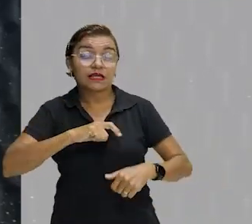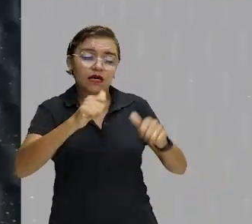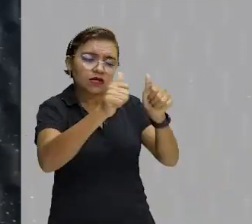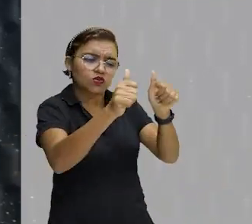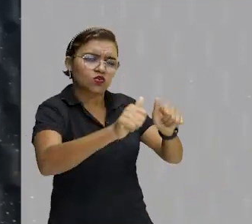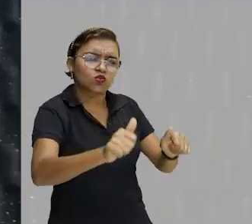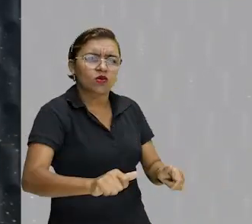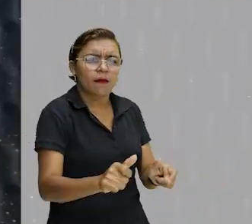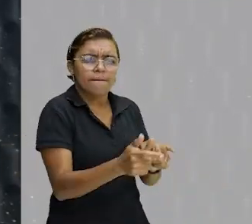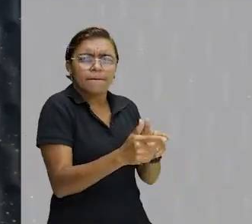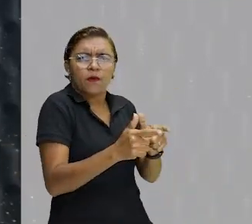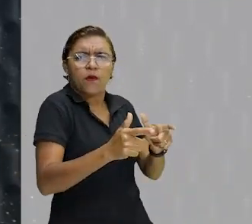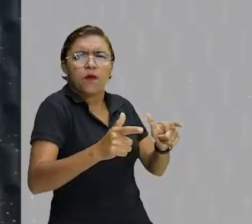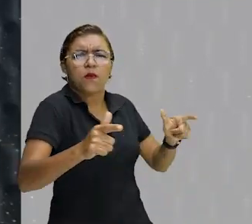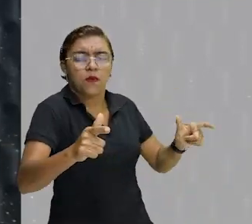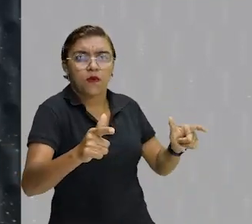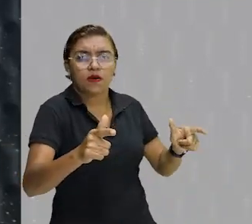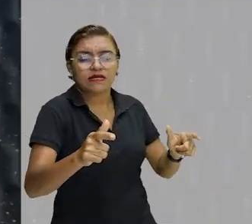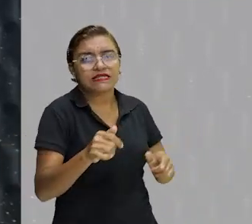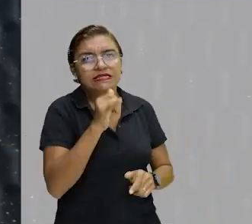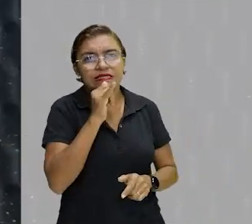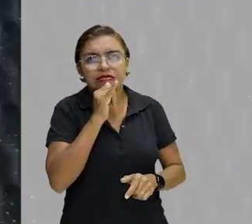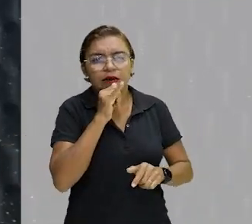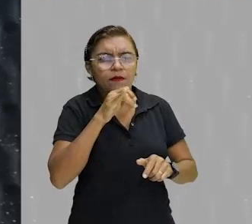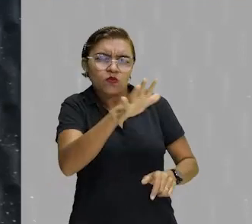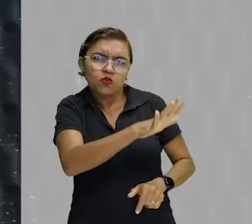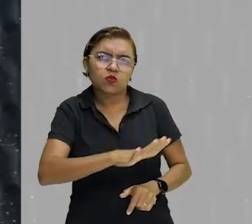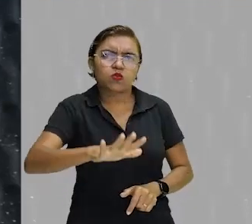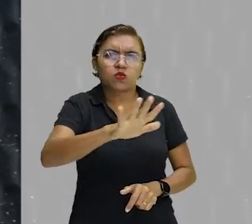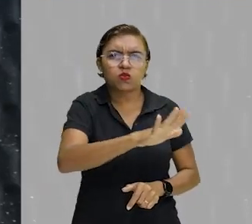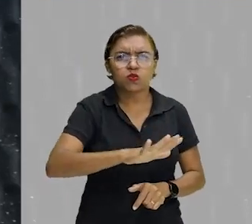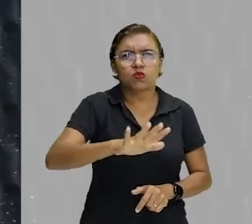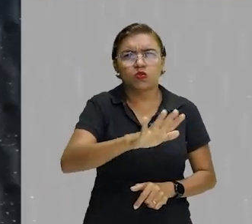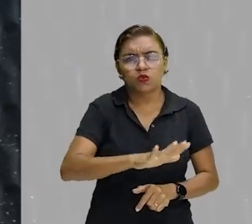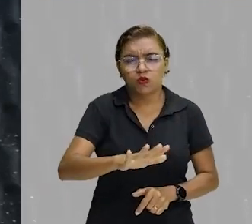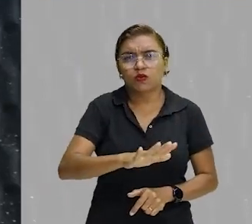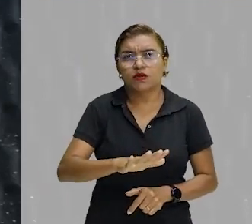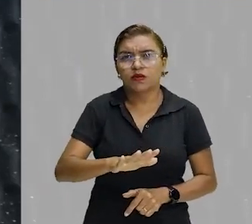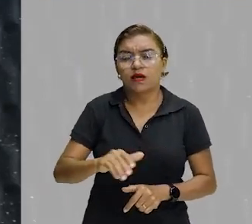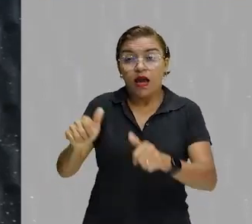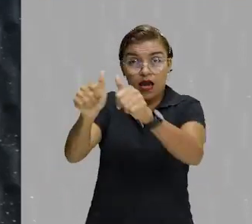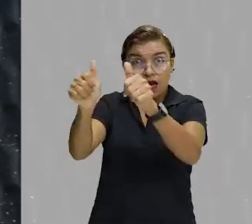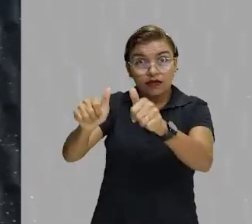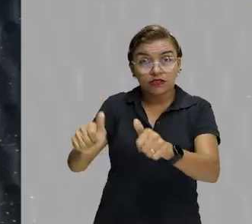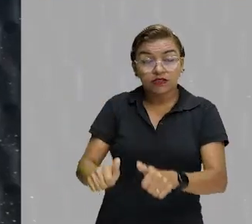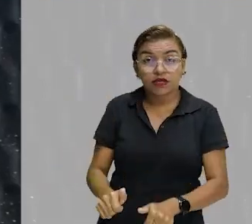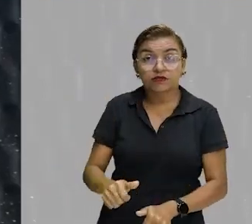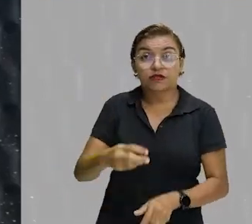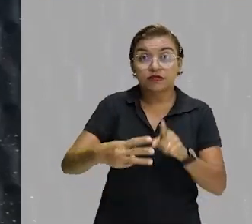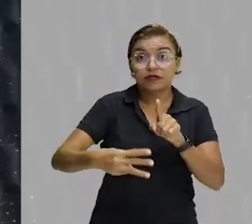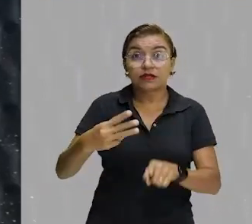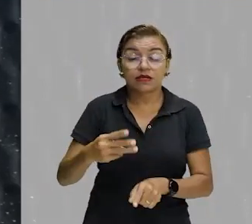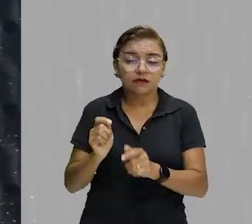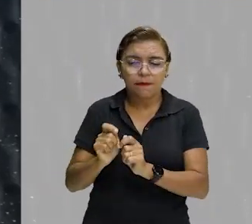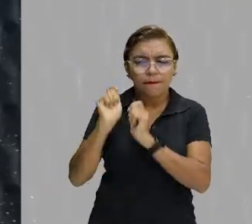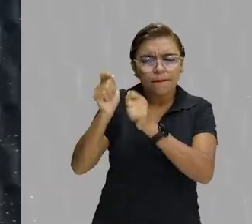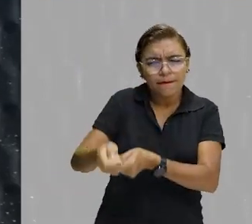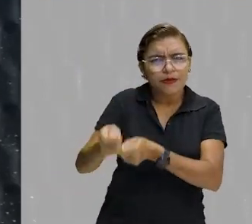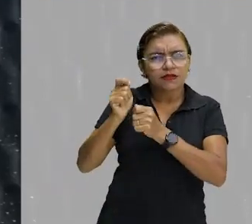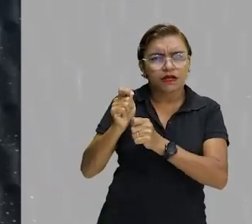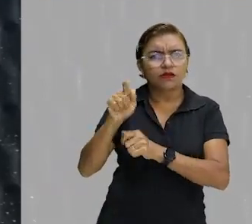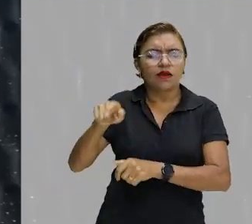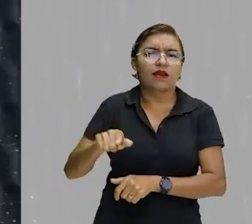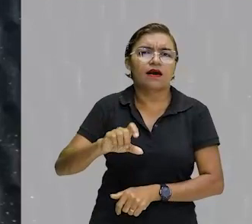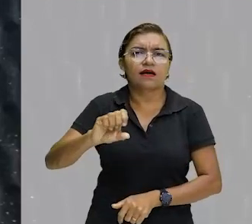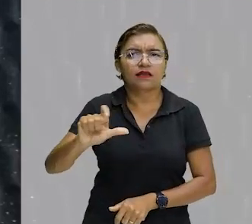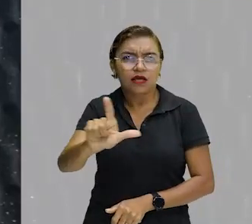fazerem intervenções no espaço público. Um exemplo disso, a estátua dos 3 pescadores, ali na litorânea. É impossível alguém não lembrar, é